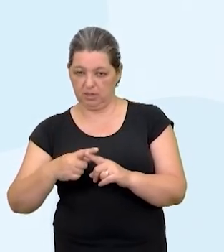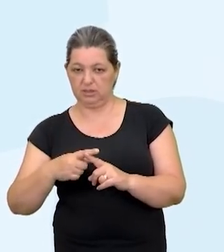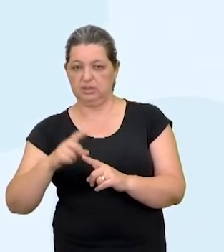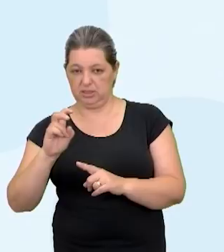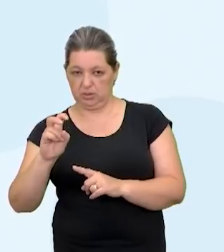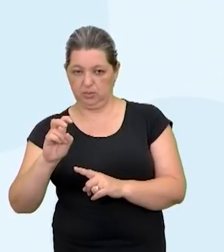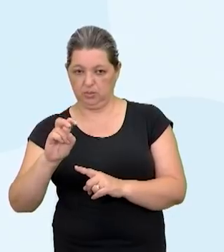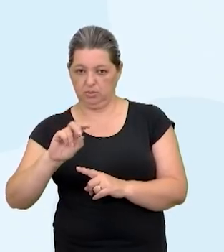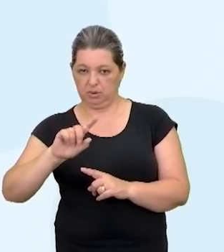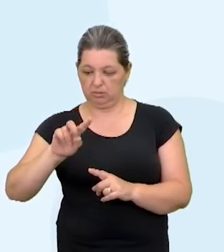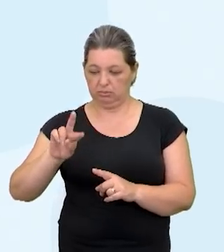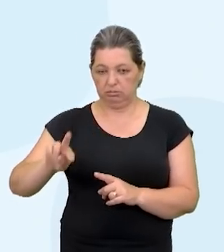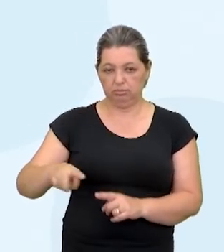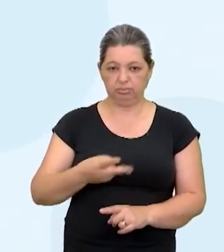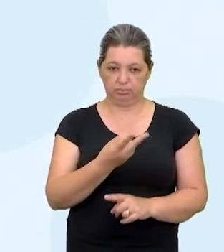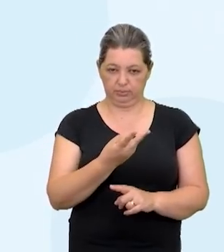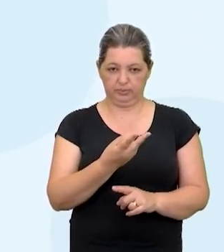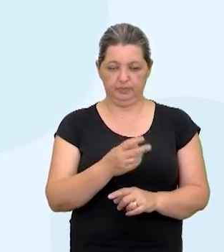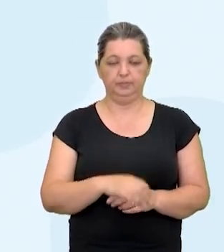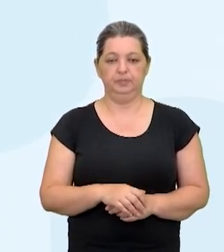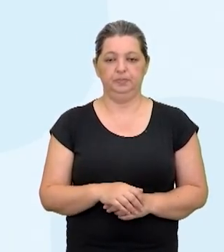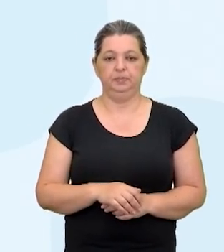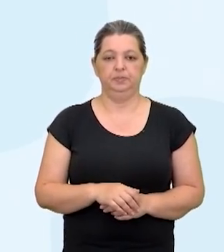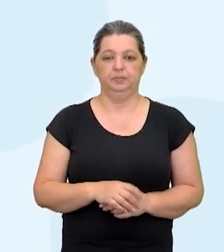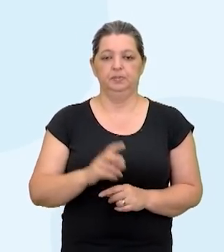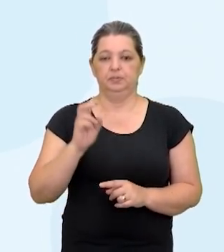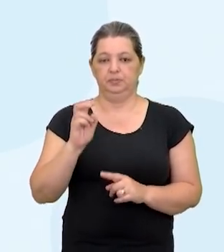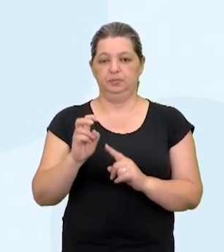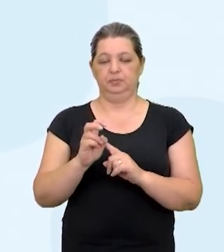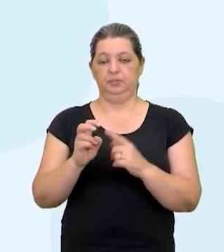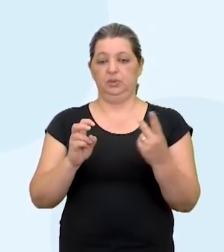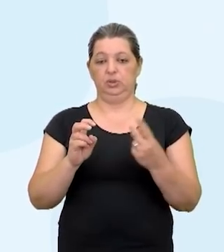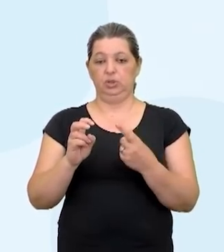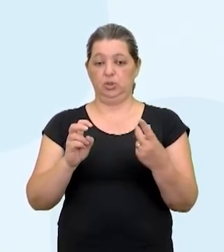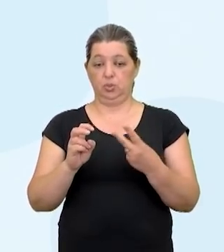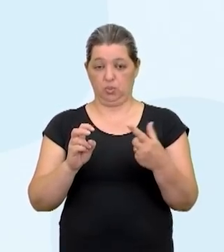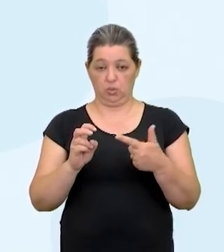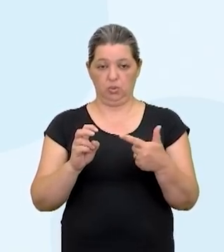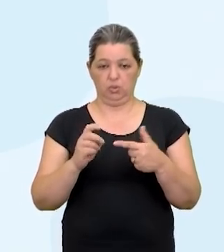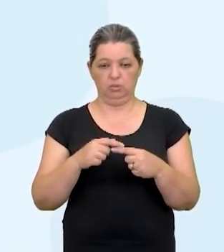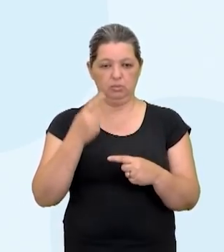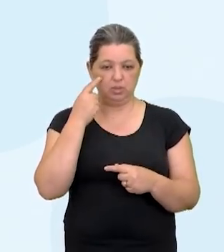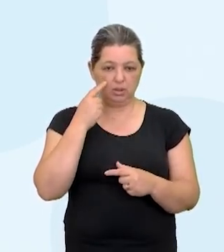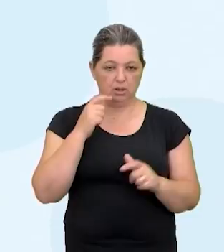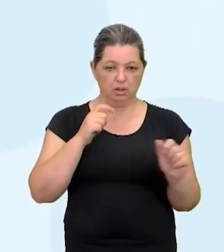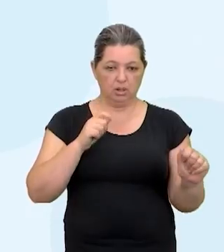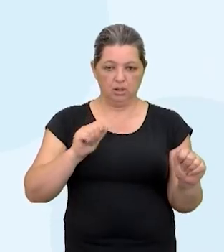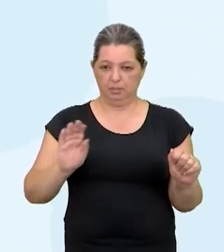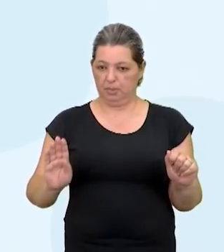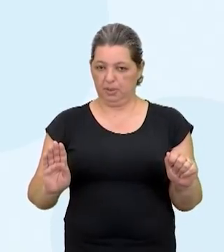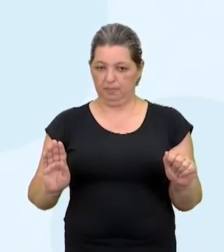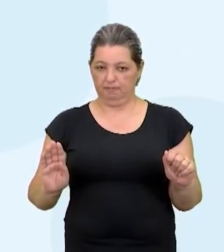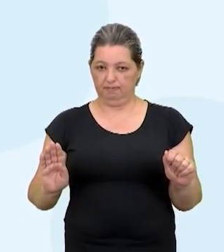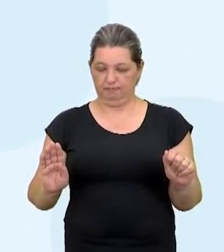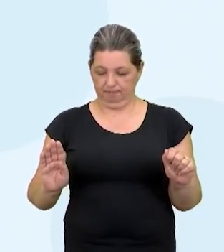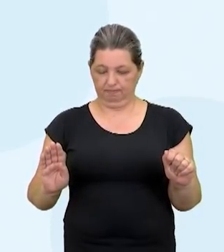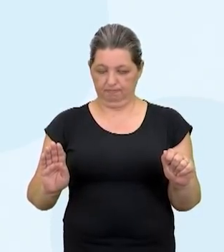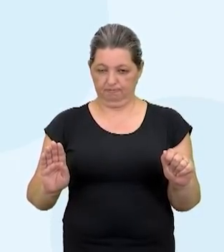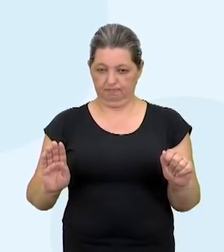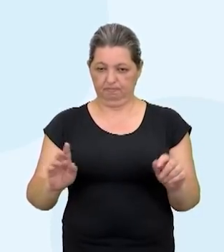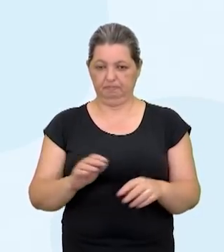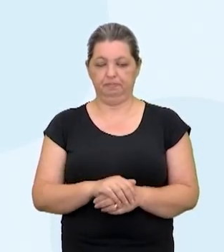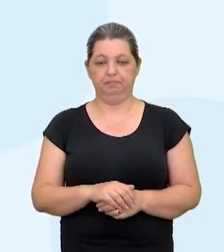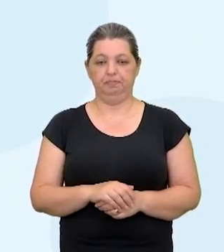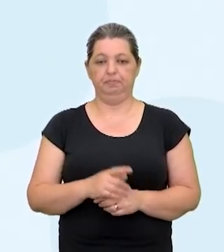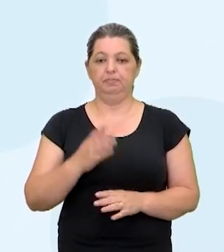primeiro termo é o x e o segundo termo vai ter que ser o 5. Pensando aqui embaixo, ó, no A e no B, ó. A e o B do lado de cá. Tá bom. Então,